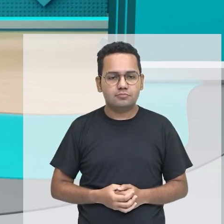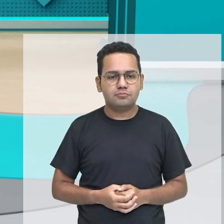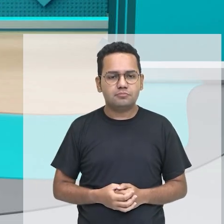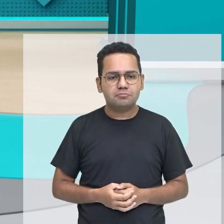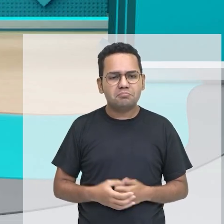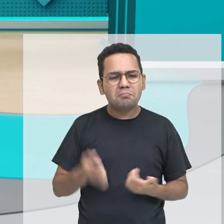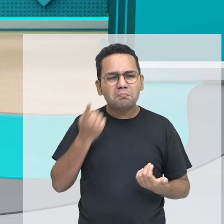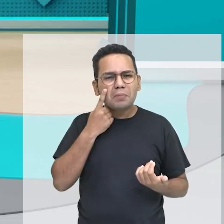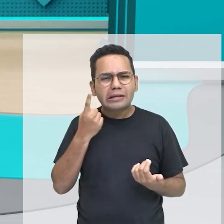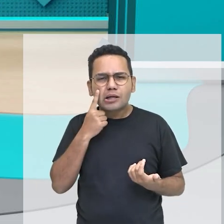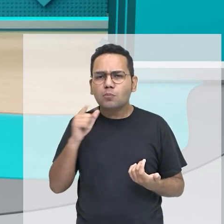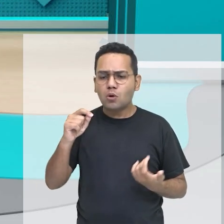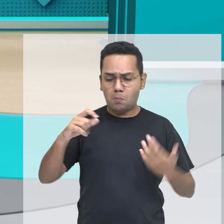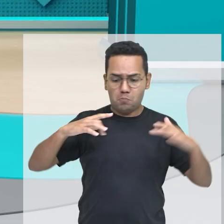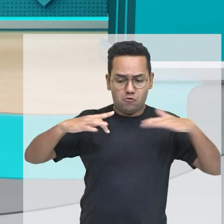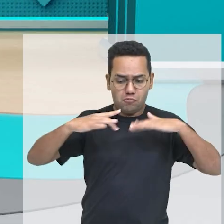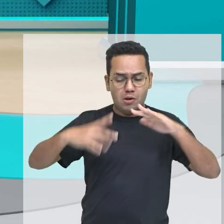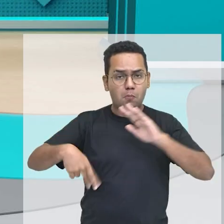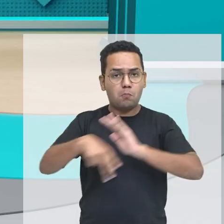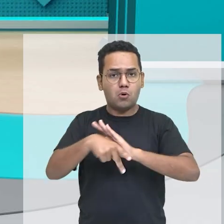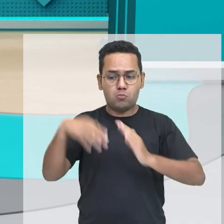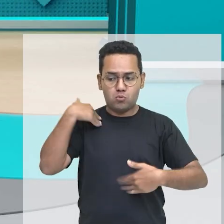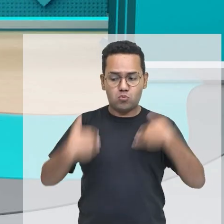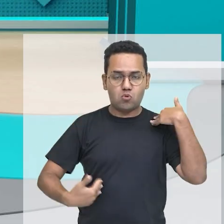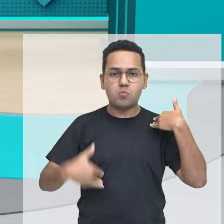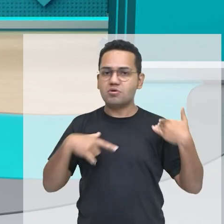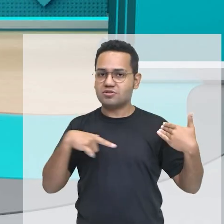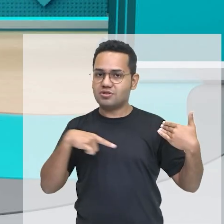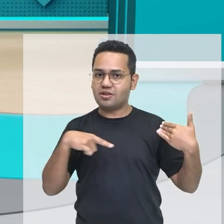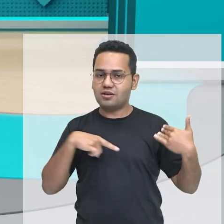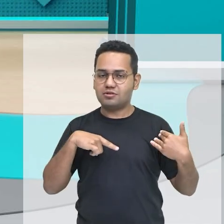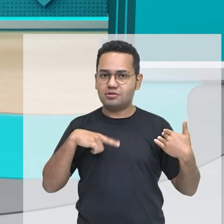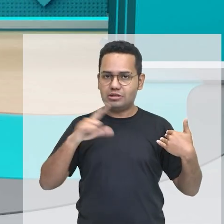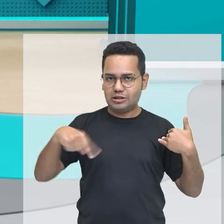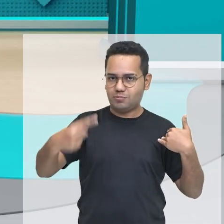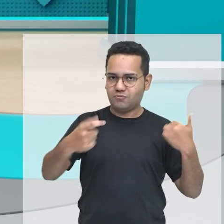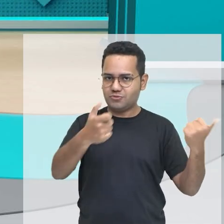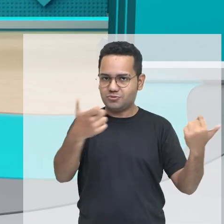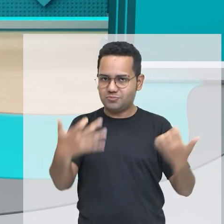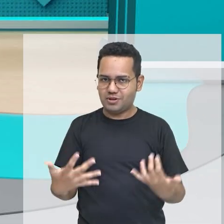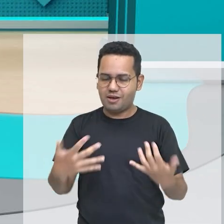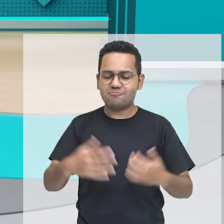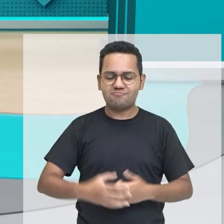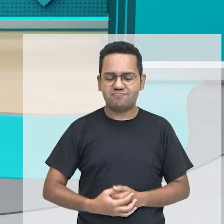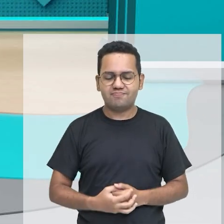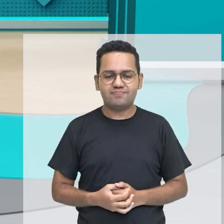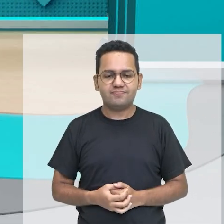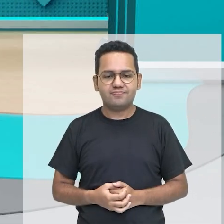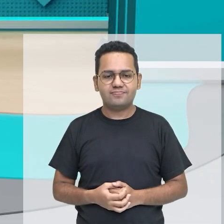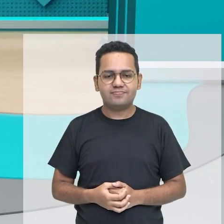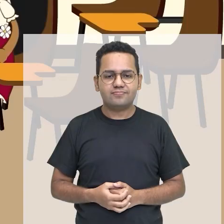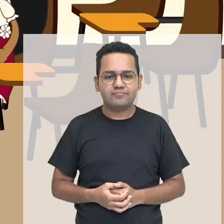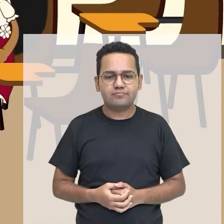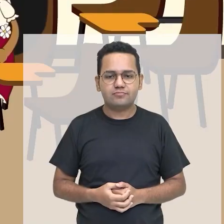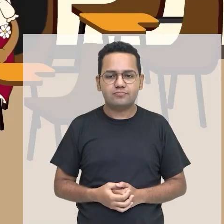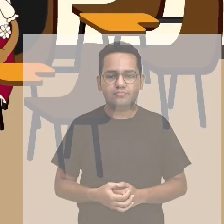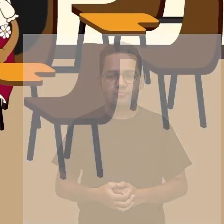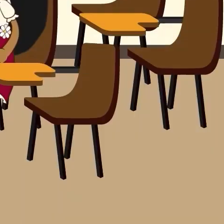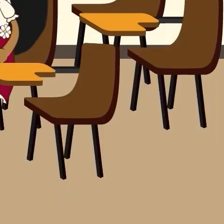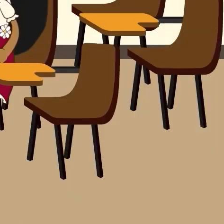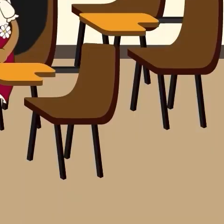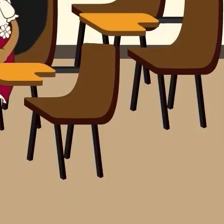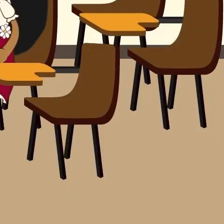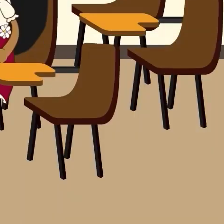naqueles movimentos, naquelas mensagens em que o corpo manda, tá certo? Depois a gente vai explorar um pouco mais essas informações. Vamos lá?